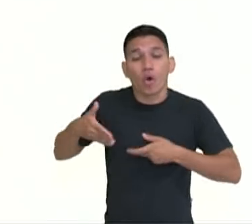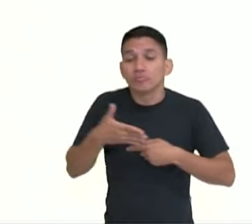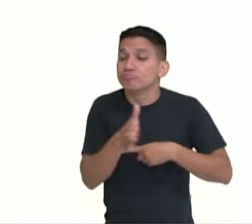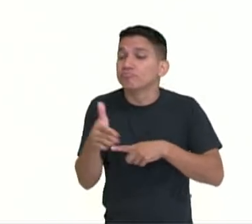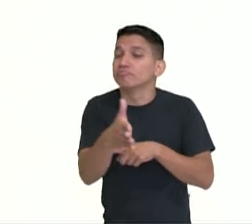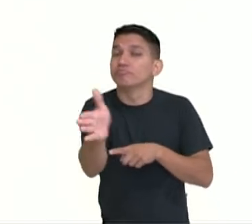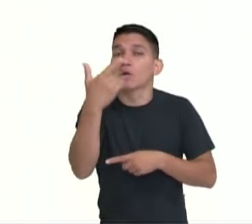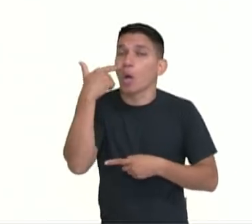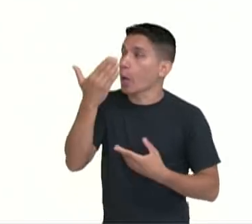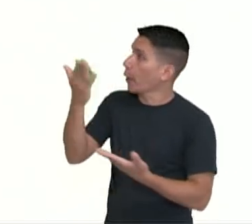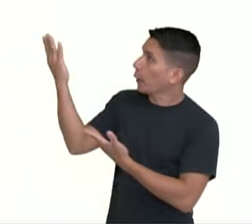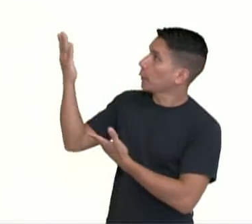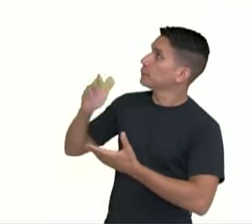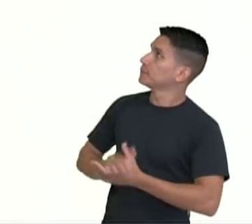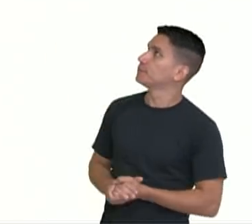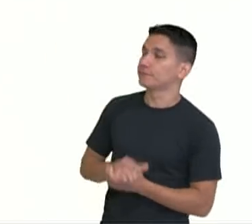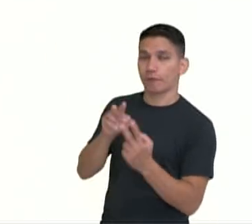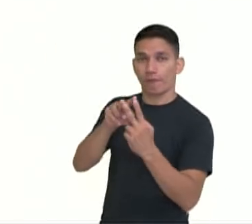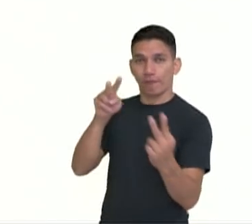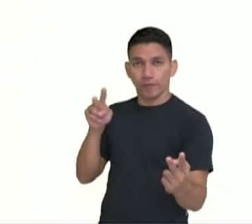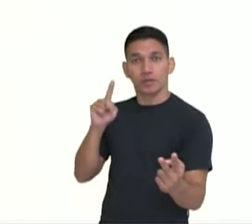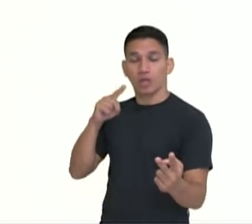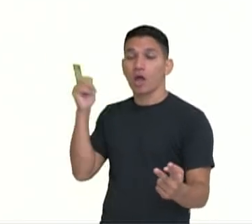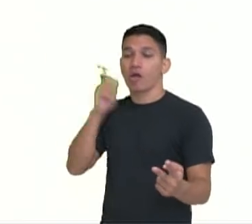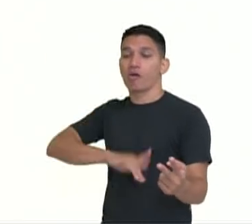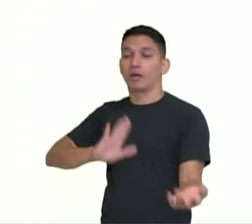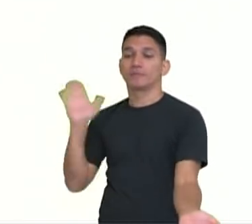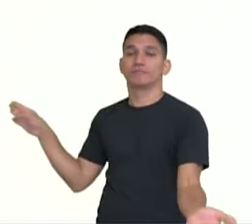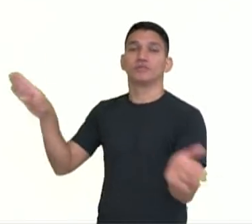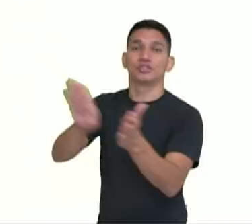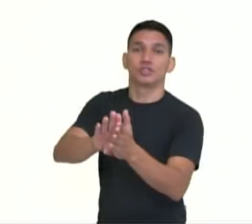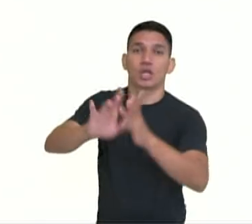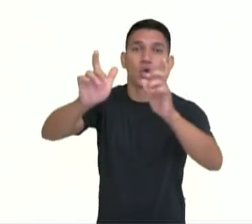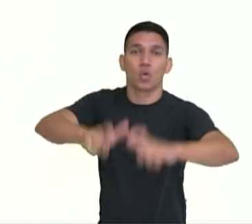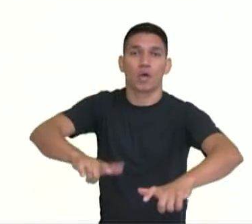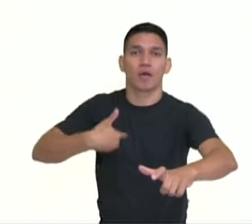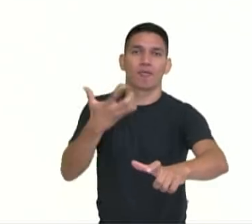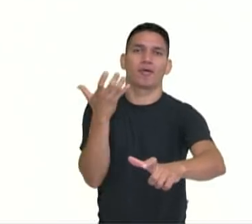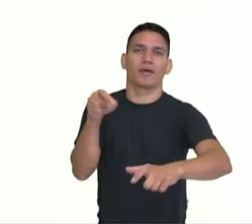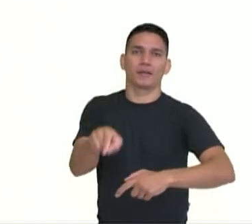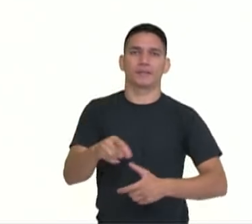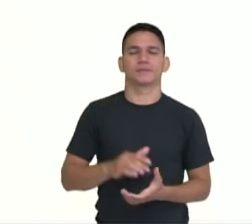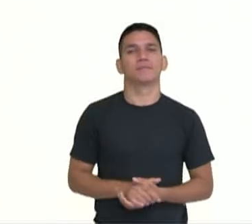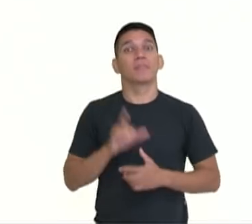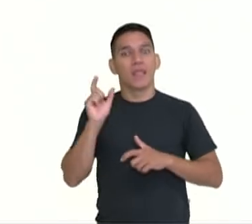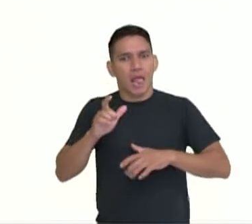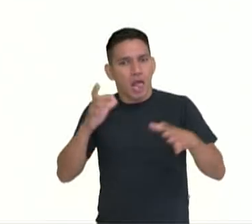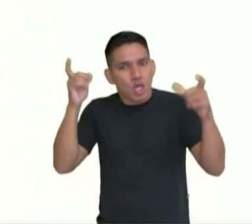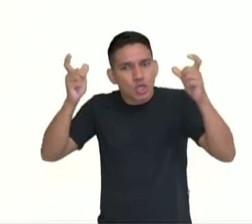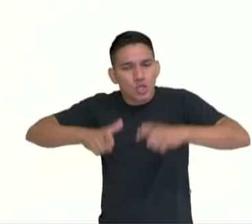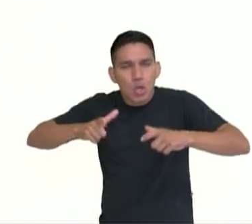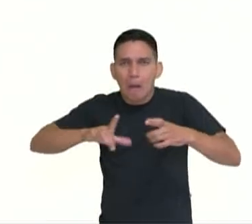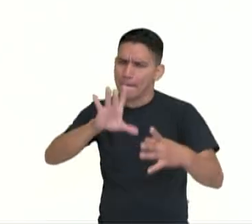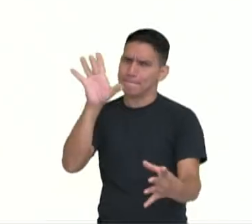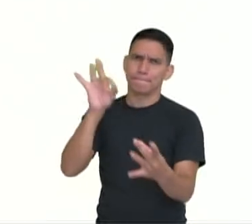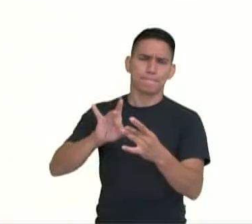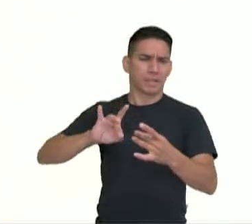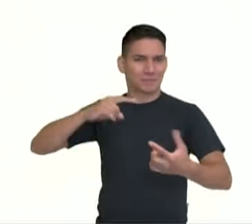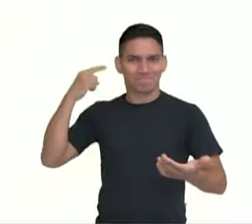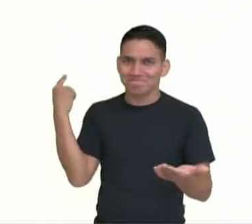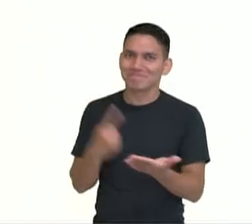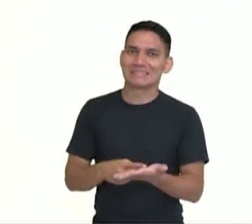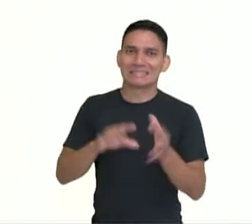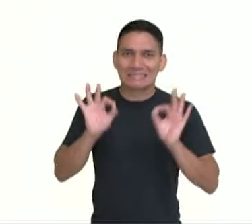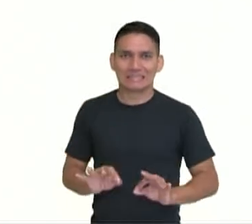aqui nesse mapa digital para chegar no ponto que eu quero, com uma localização muito precisa, né, dos